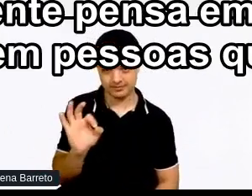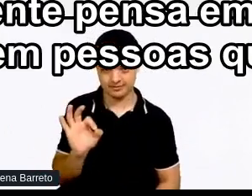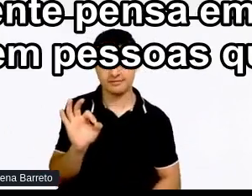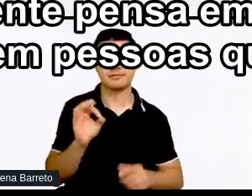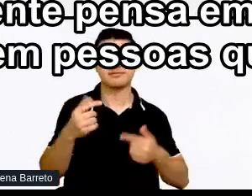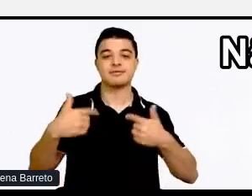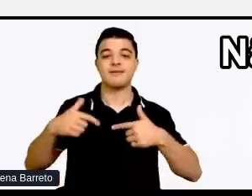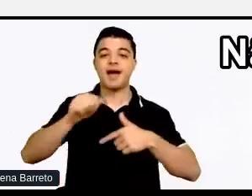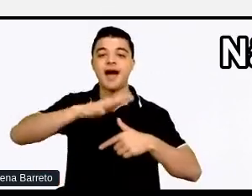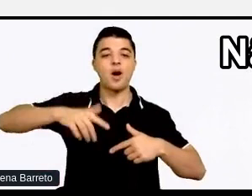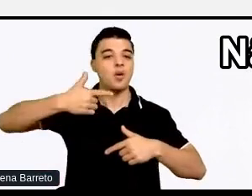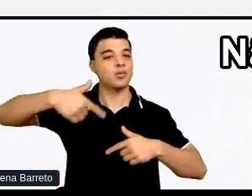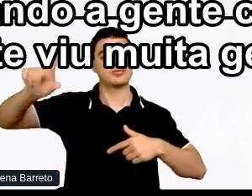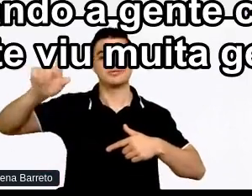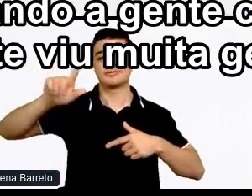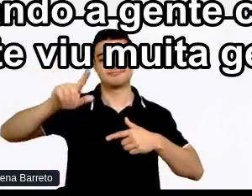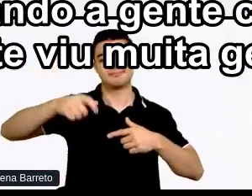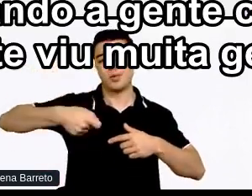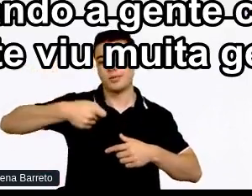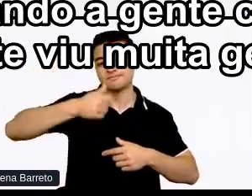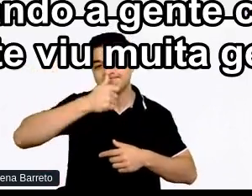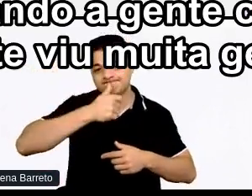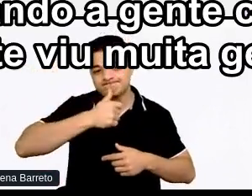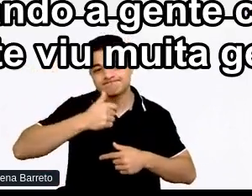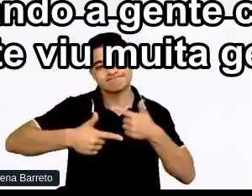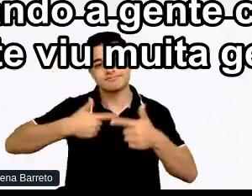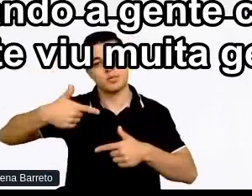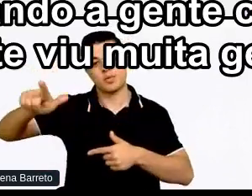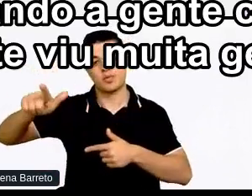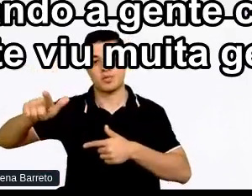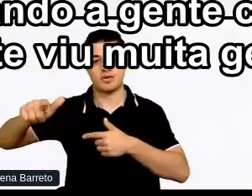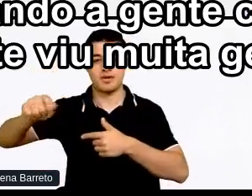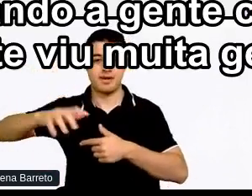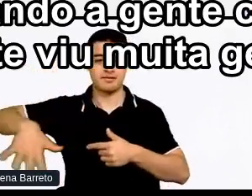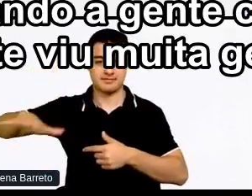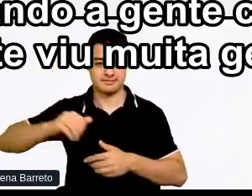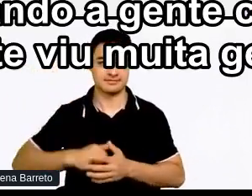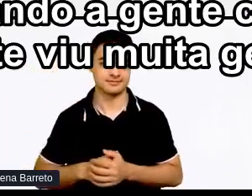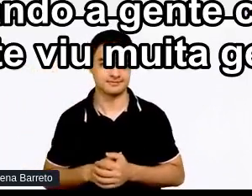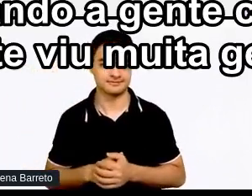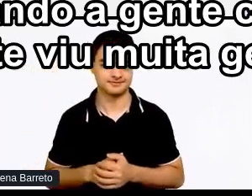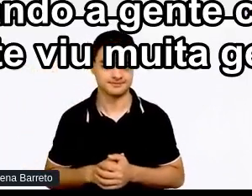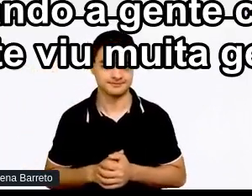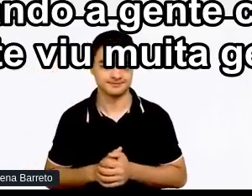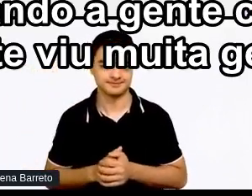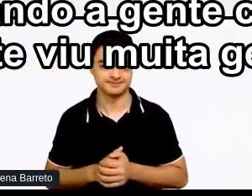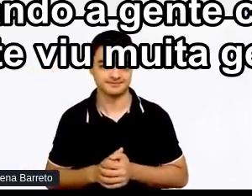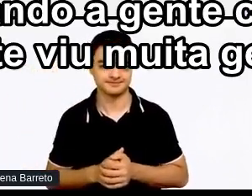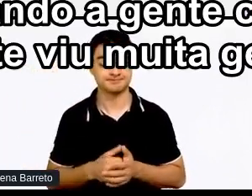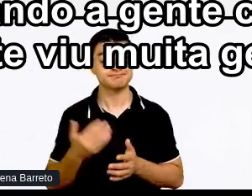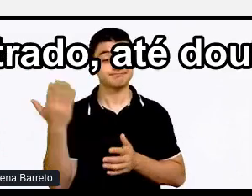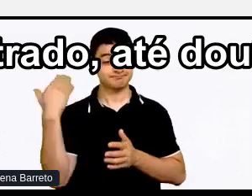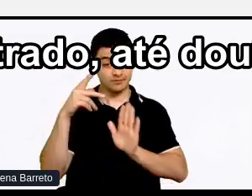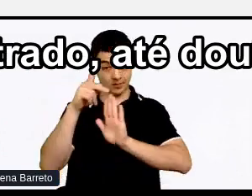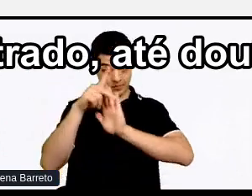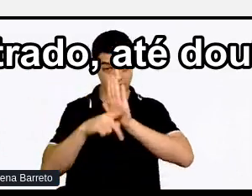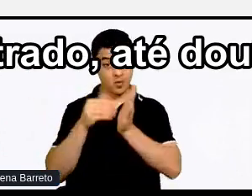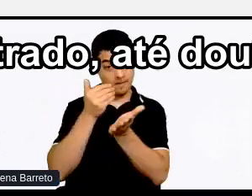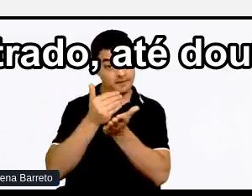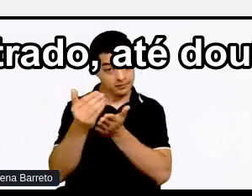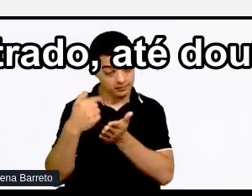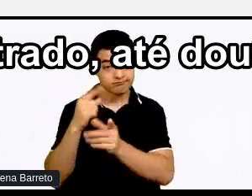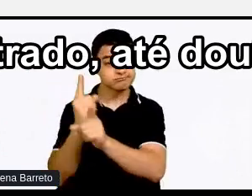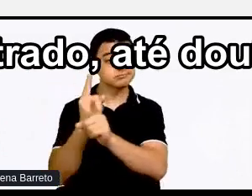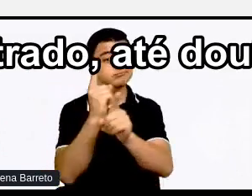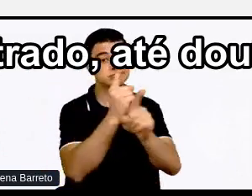pessoas que não têm formação? Não. Lá, quando a gente começou esse projeto, a gente viu muita gente com graduação, com